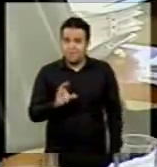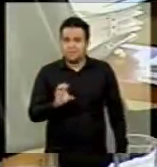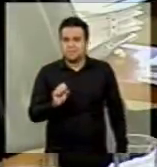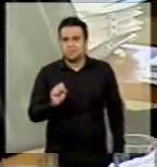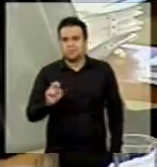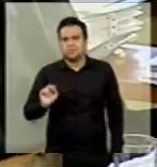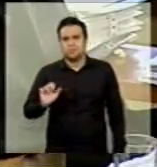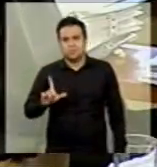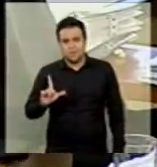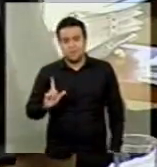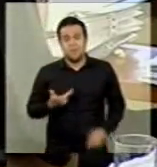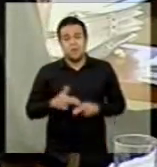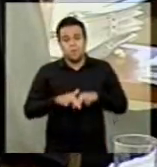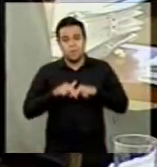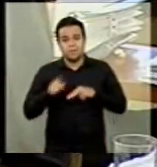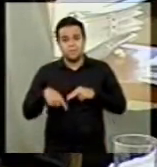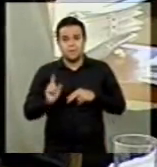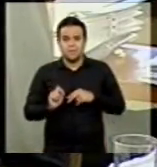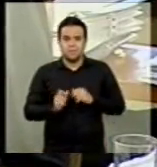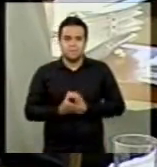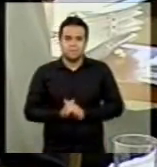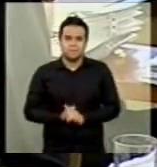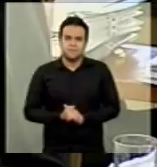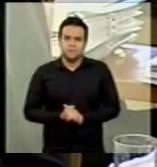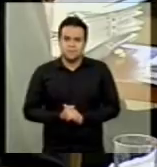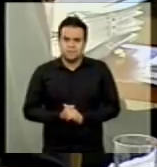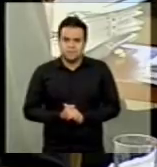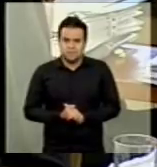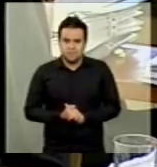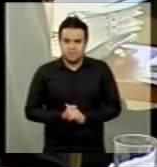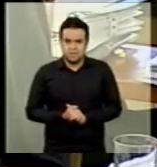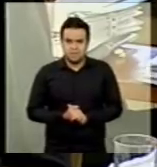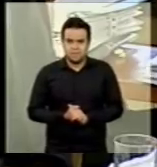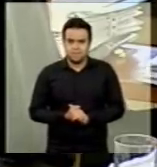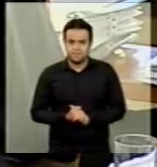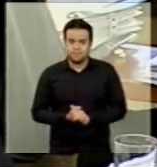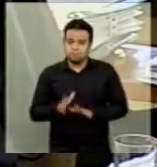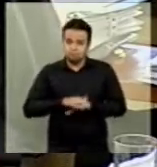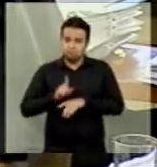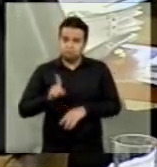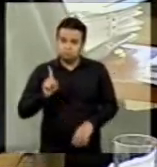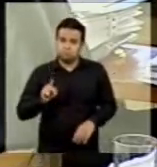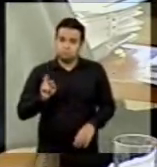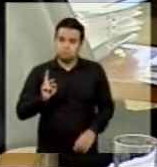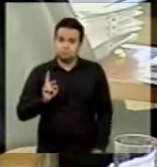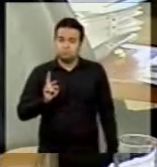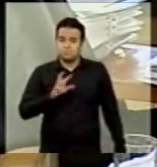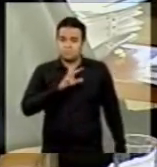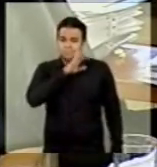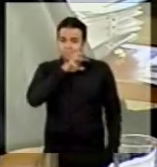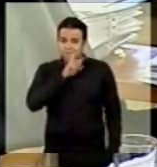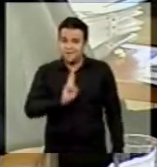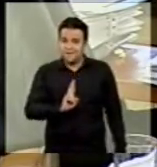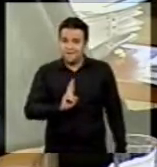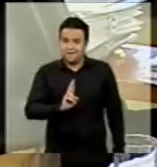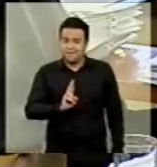E, constantemente, então, somos instados a diligenciar a Receita Federal do Brasil para informar se o pagamento